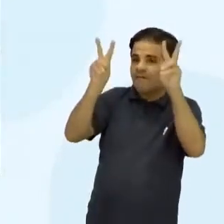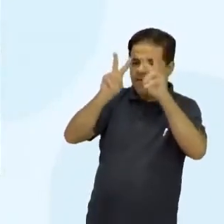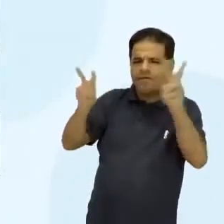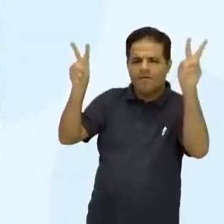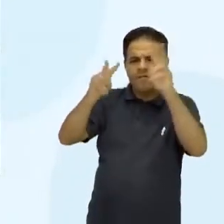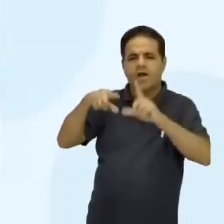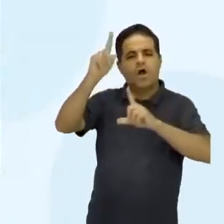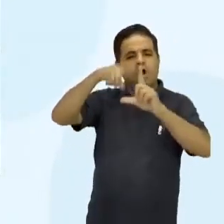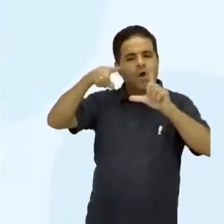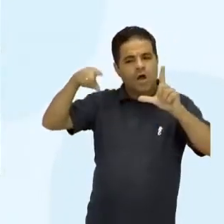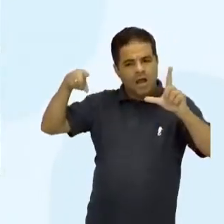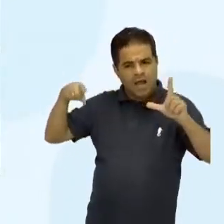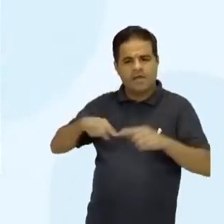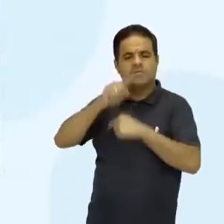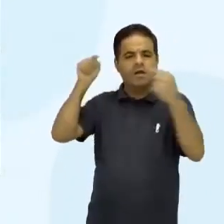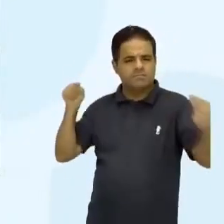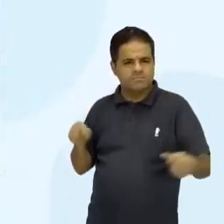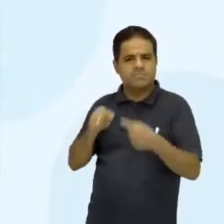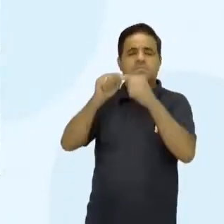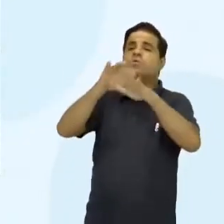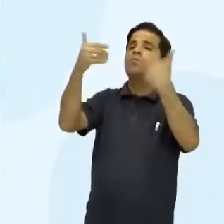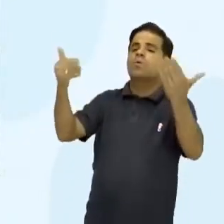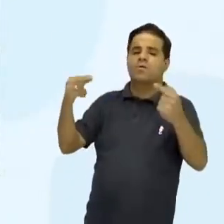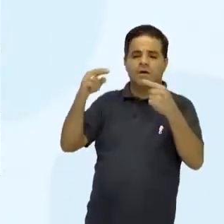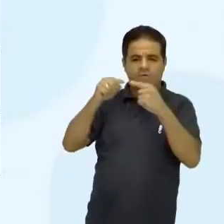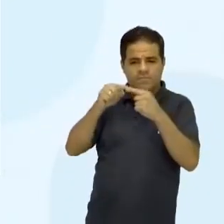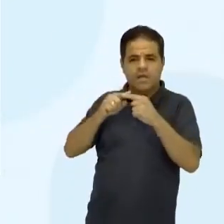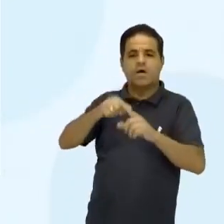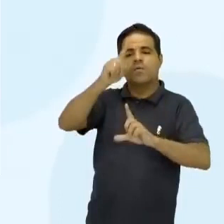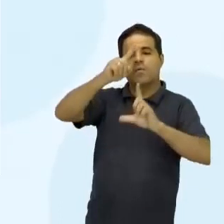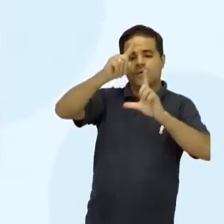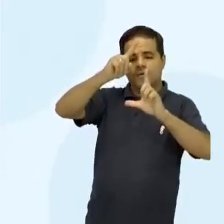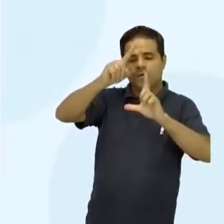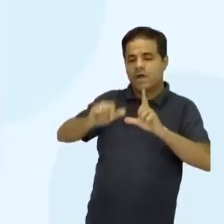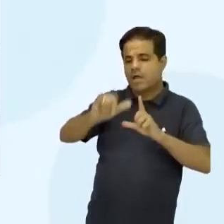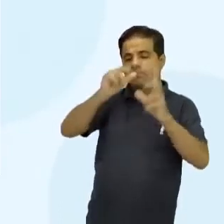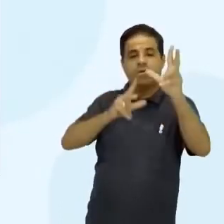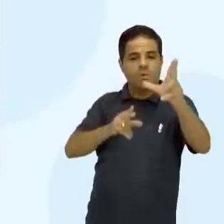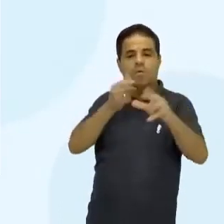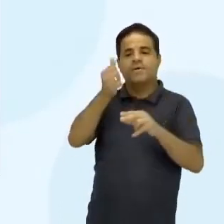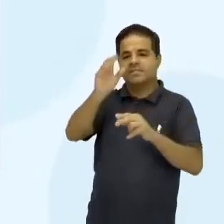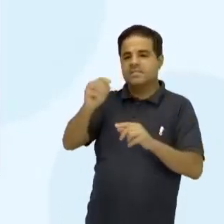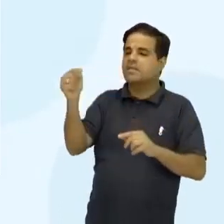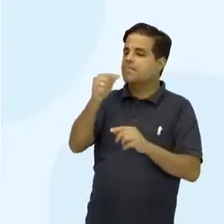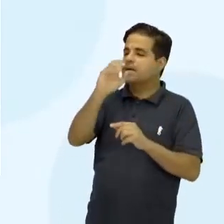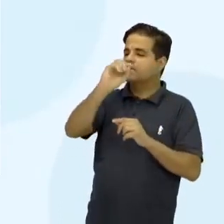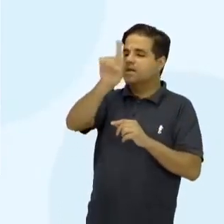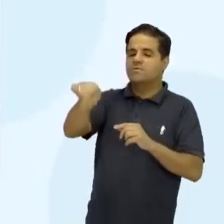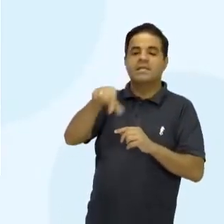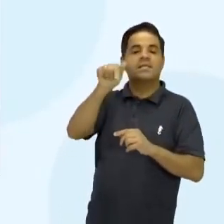gráfico que representa a função do primeiro grau. Qual é a função? Y igual a 60 menos